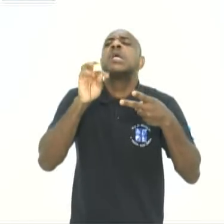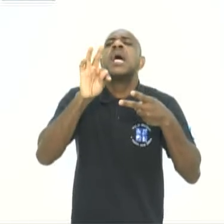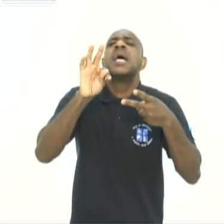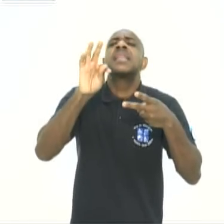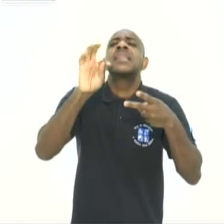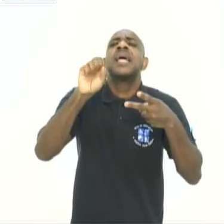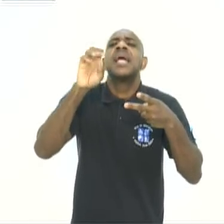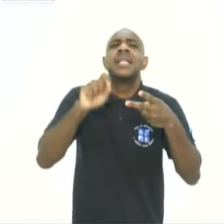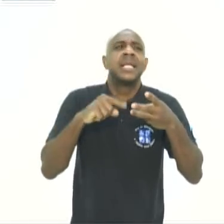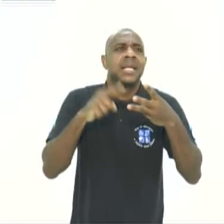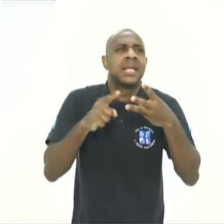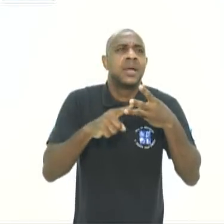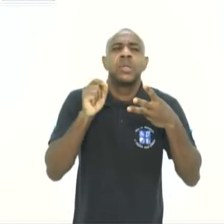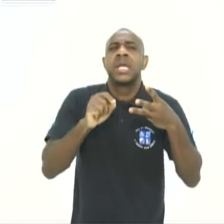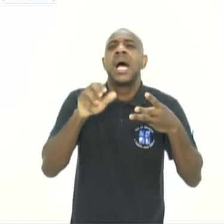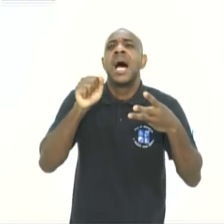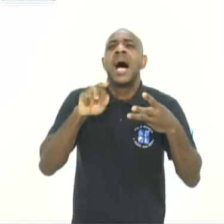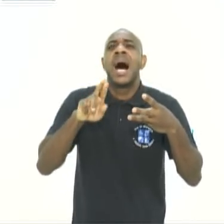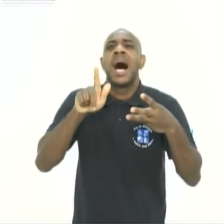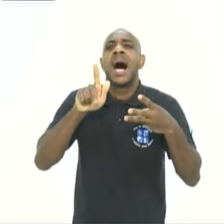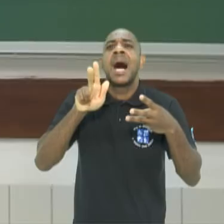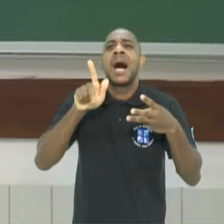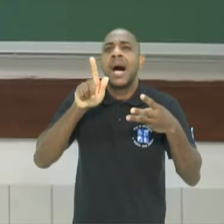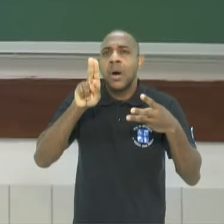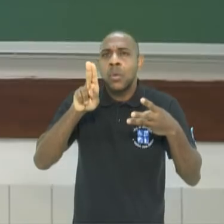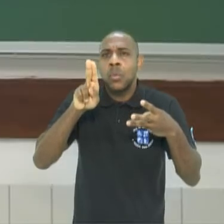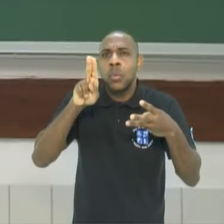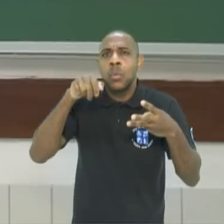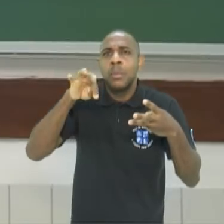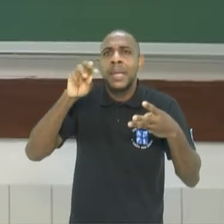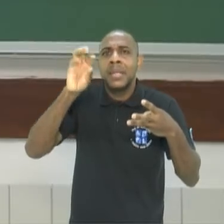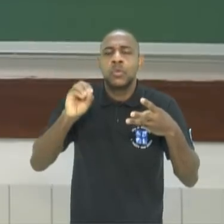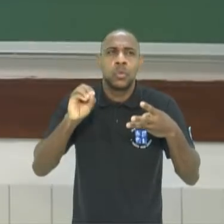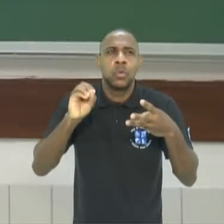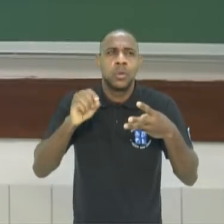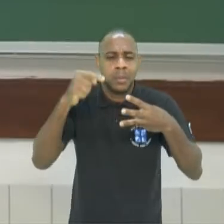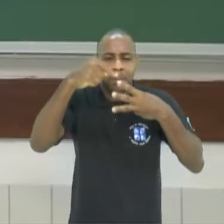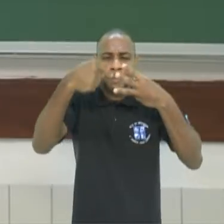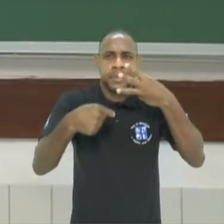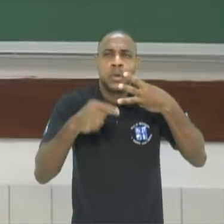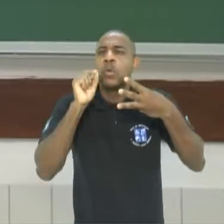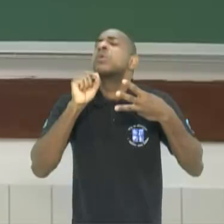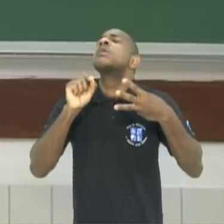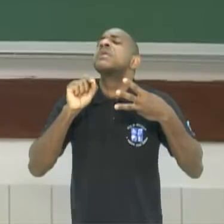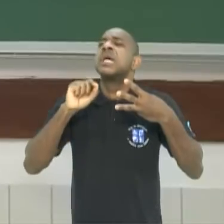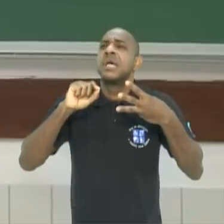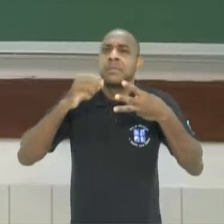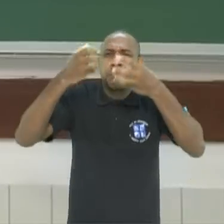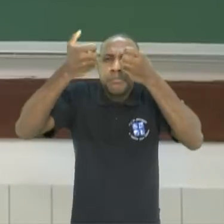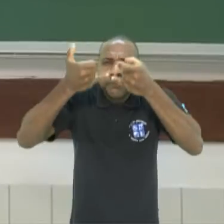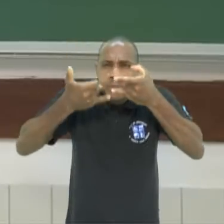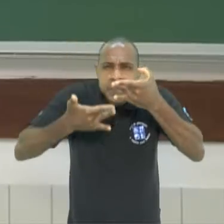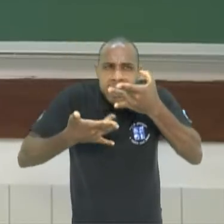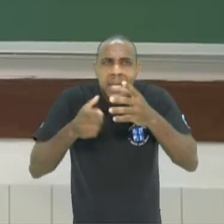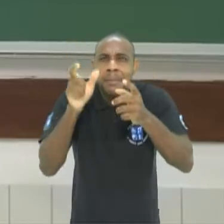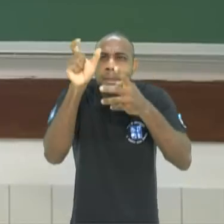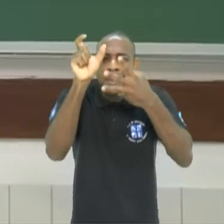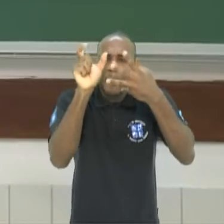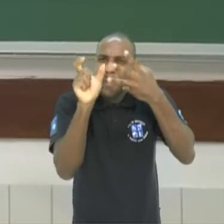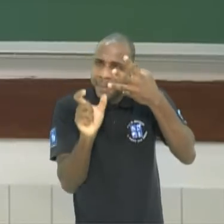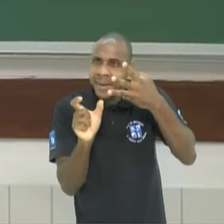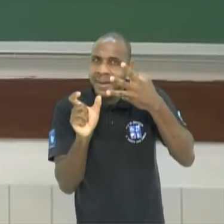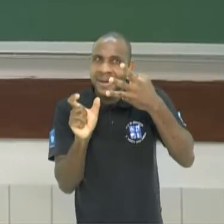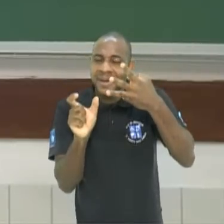tese e o que é argumento, lembrando que é na construção do texto. Vou dar um tempinho para você puxar aí na sua memória o que eu acabei